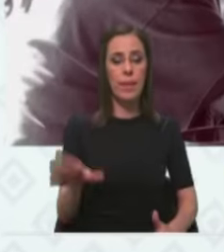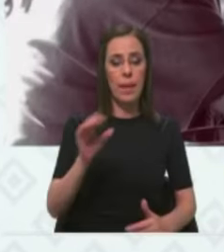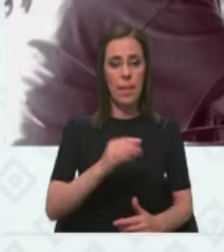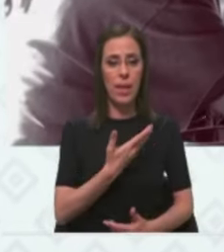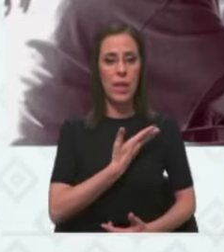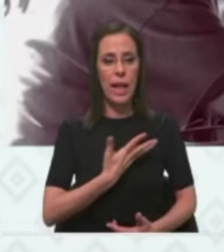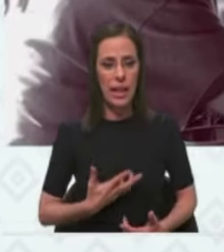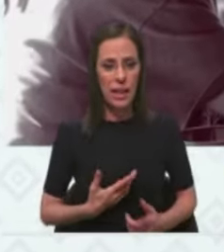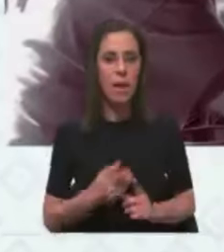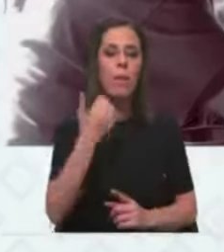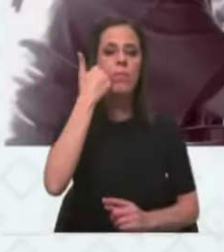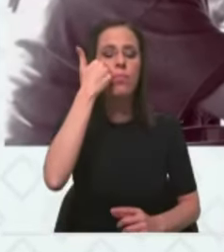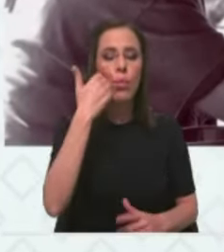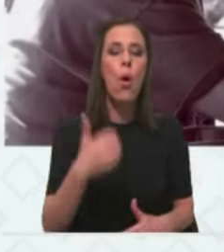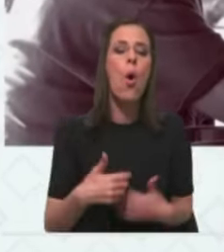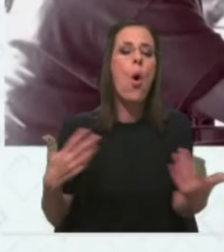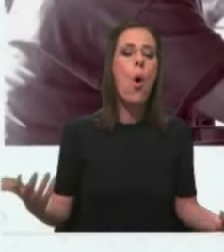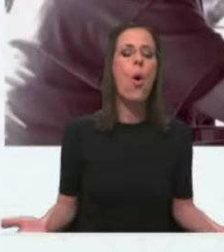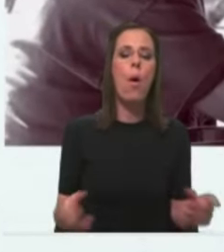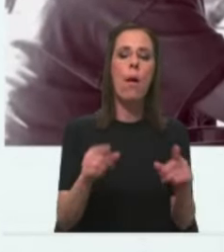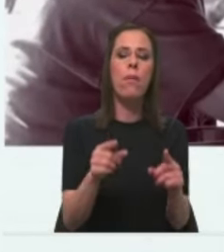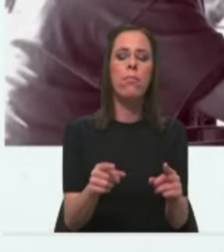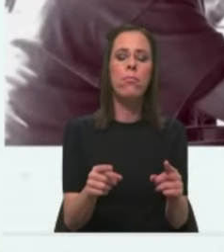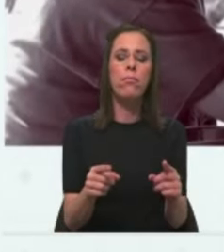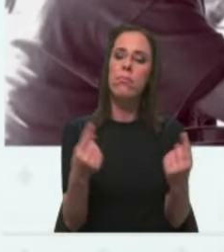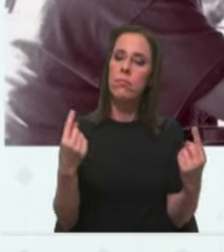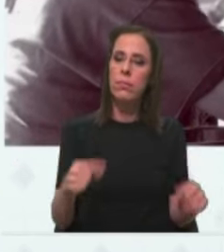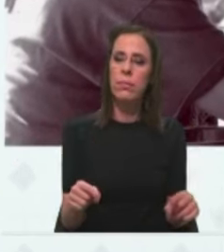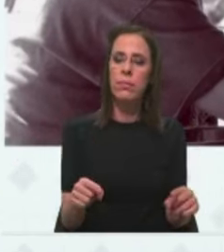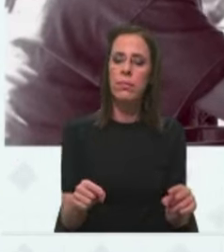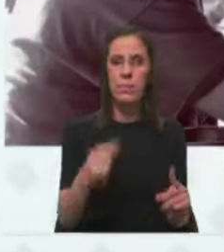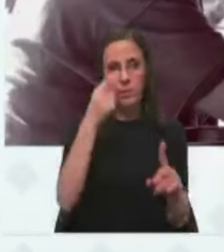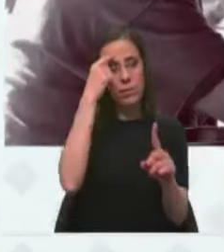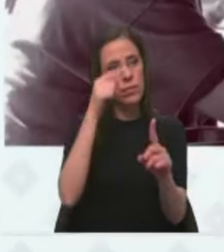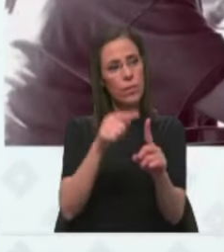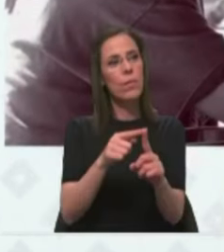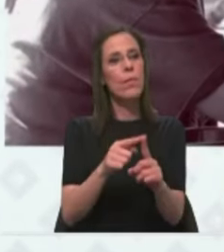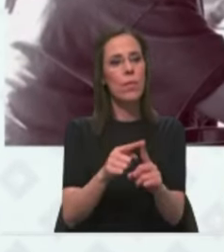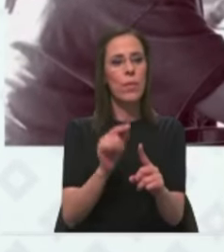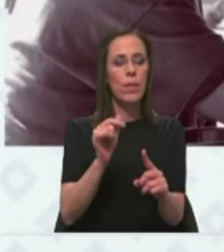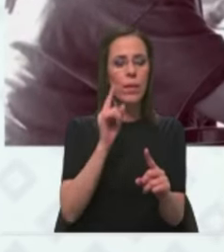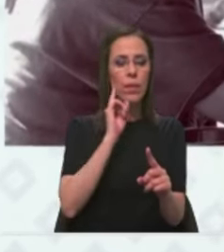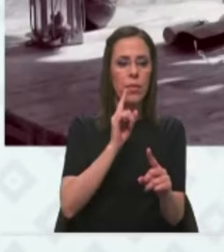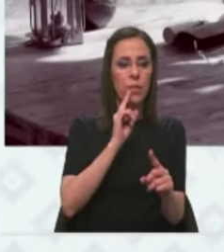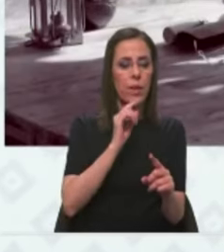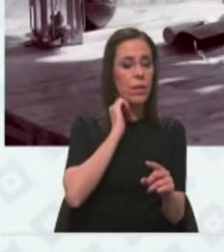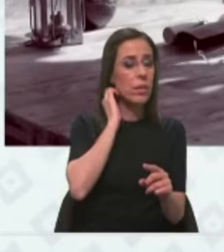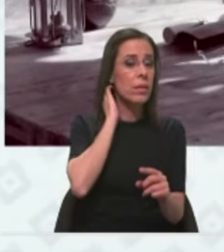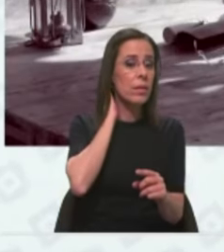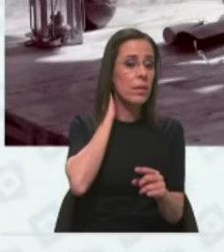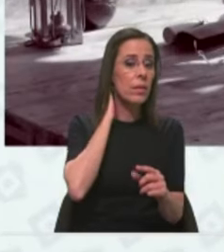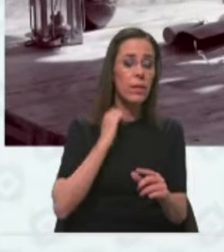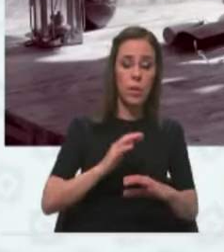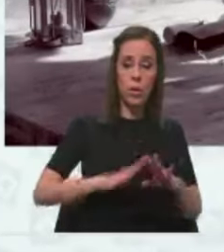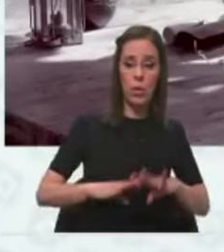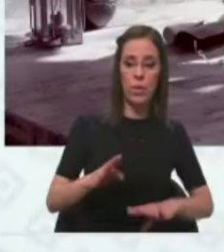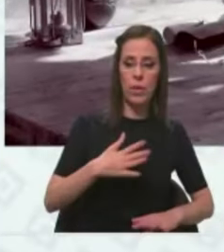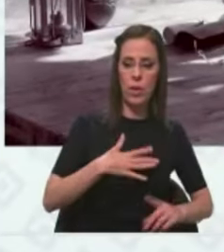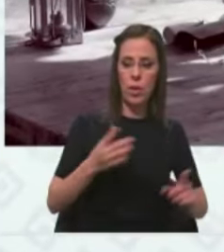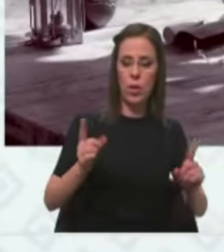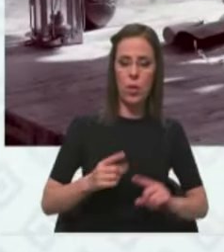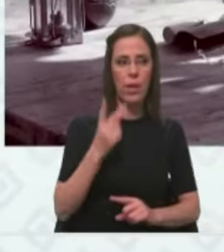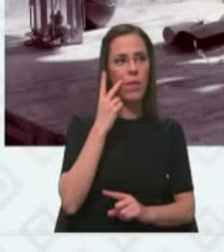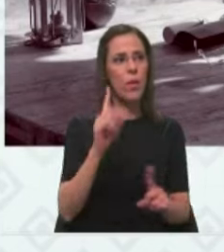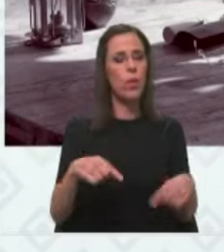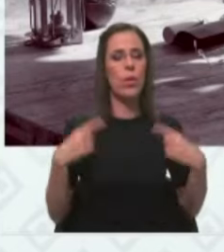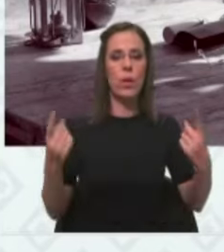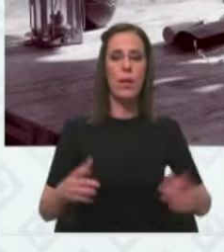reservada ou porque ou porque realmente tinhas esse esses objetivos desses teus valores de não não fazeres aquilo que não gostavas de ver os